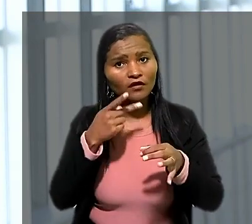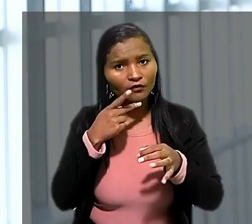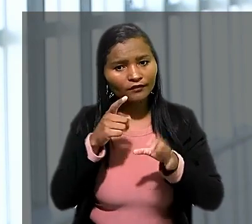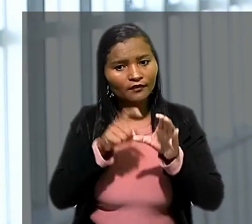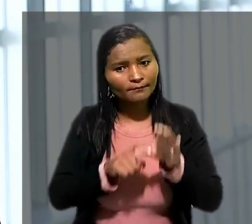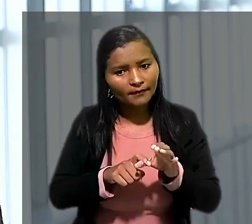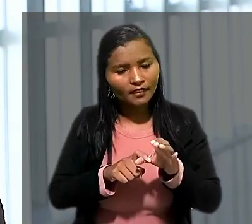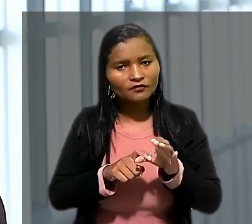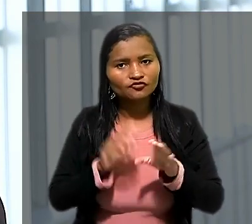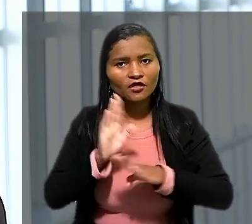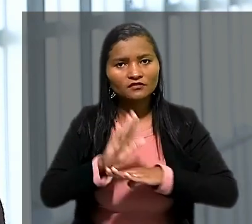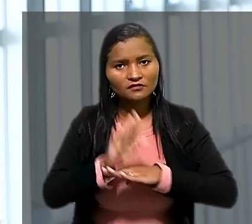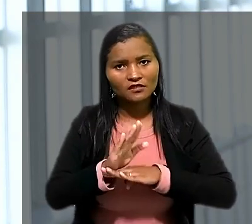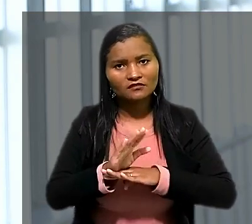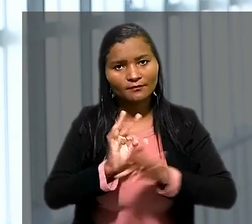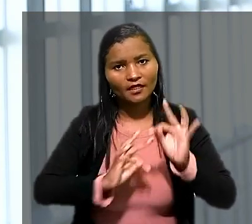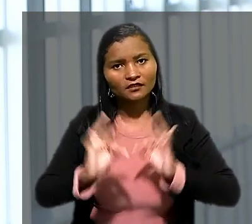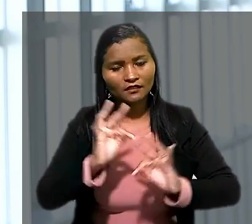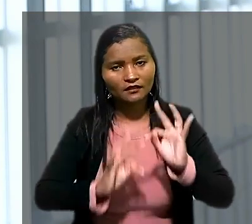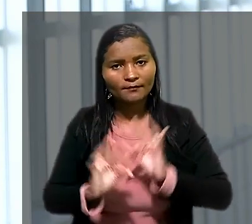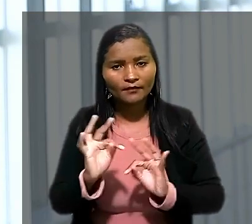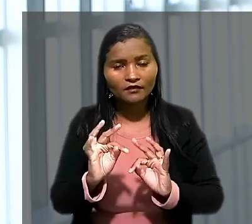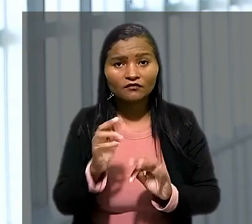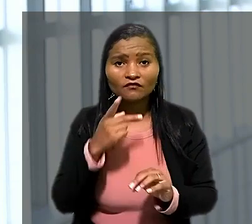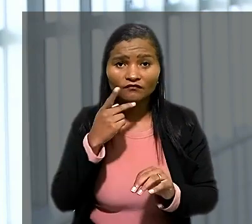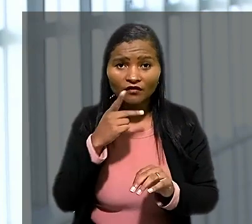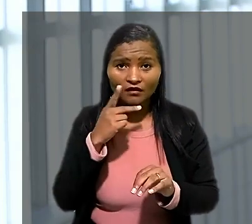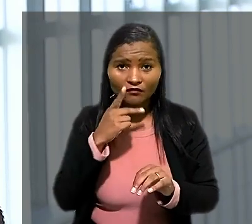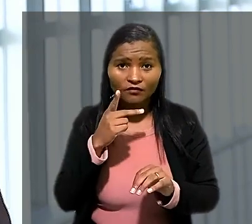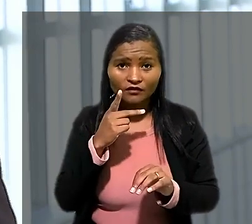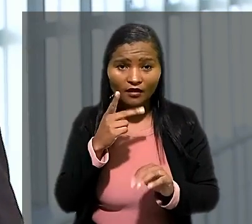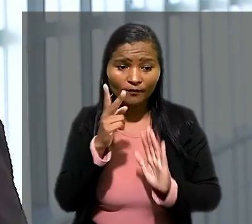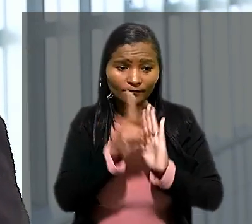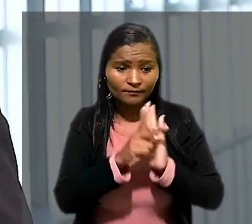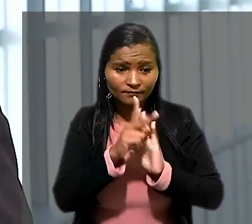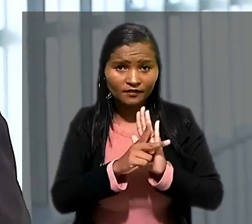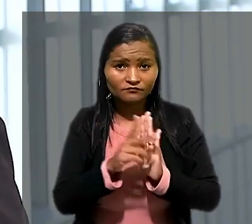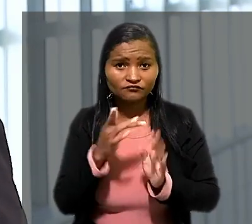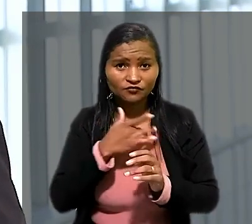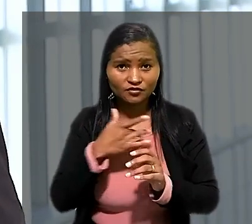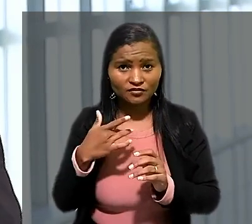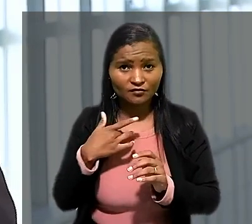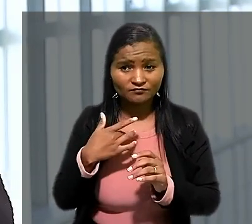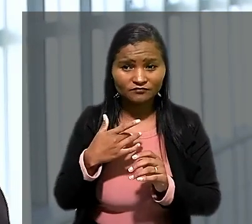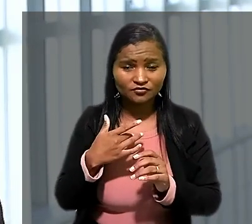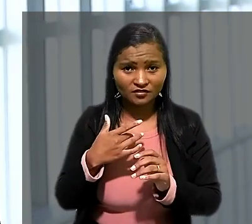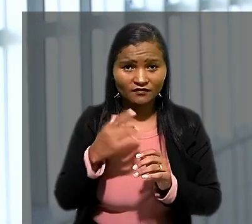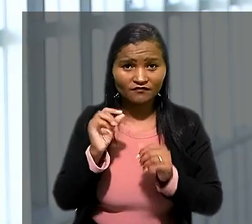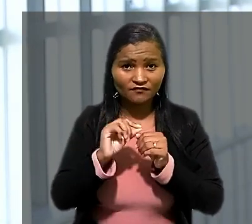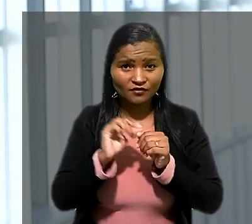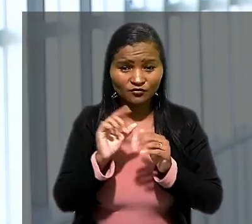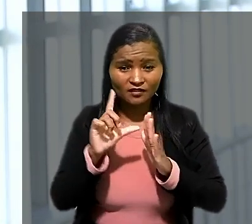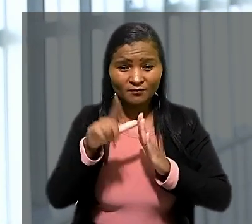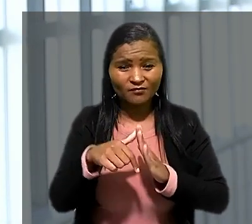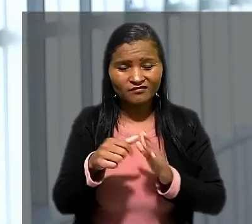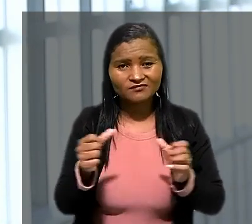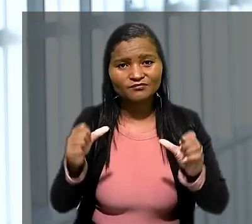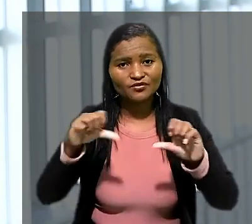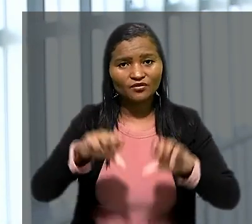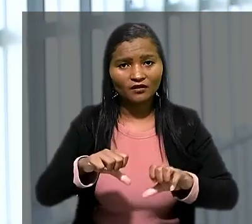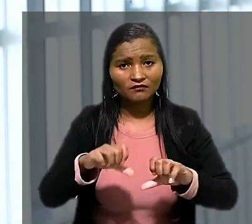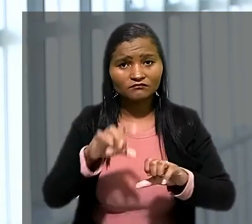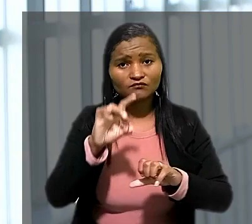que depende dessa assistência para tratar a doença. Disse ainda que as condições dos planos contratados posteriormente pioraram com o